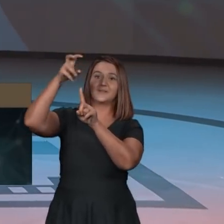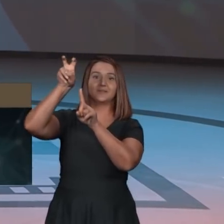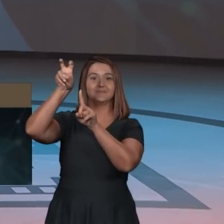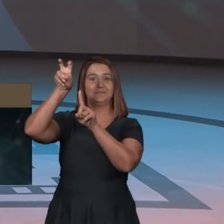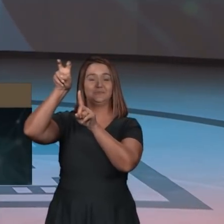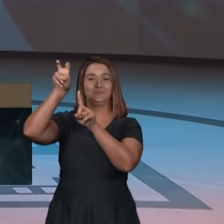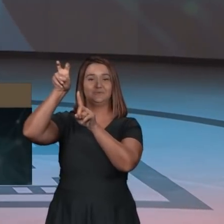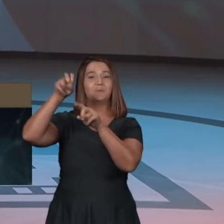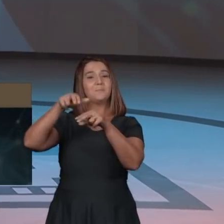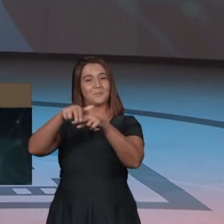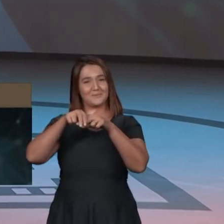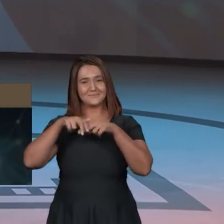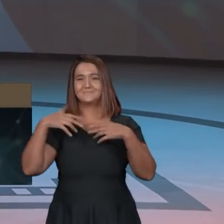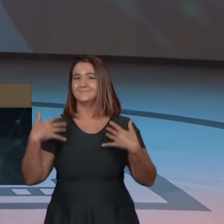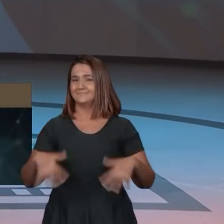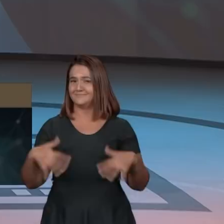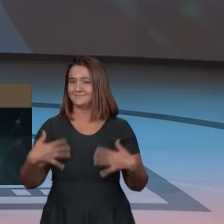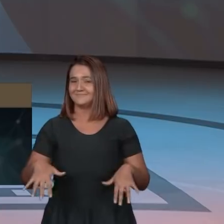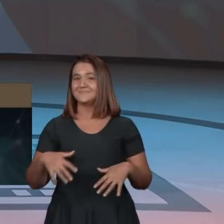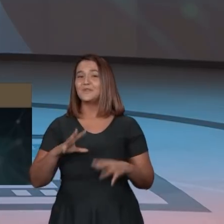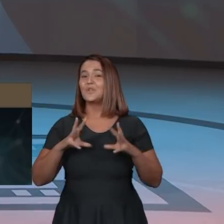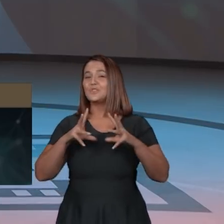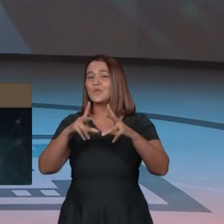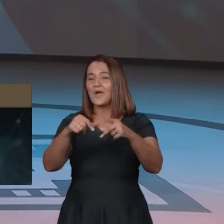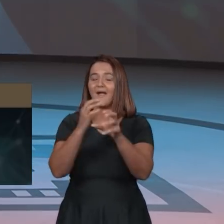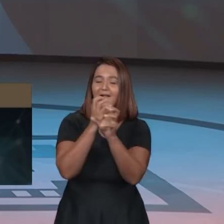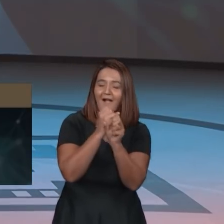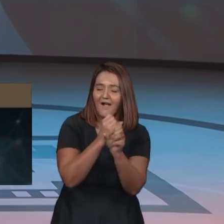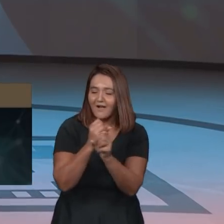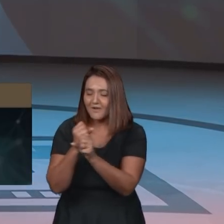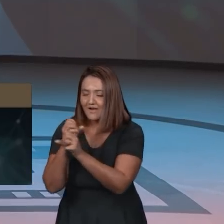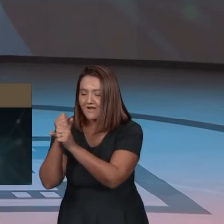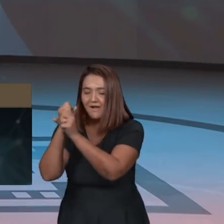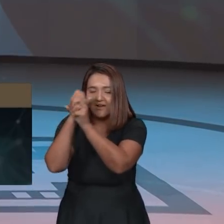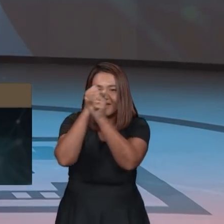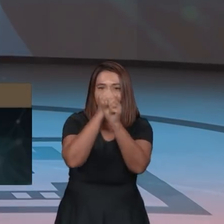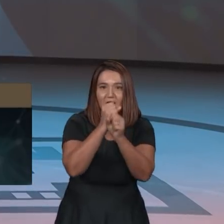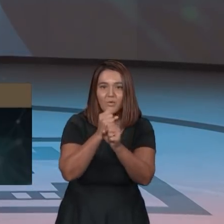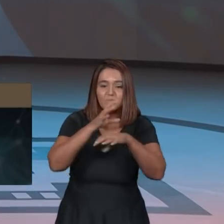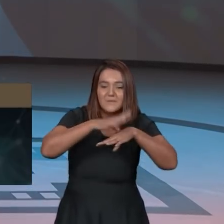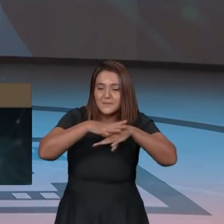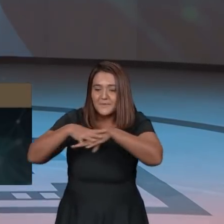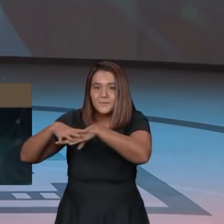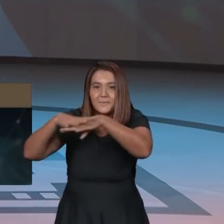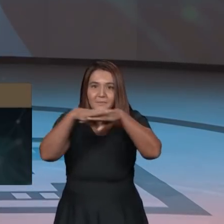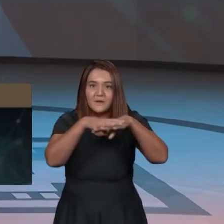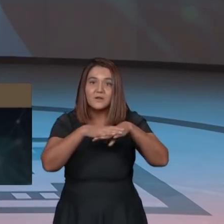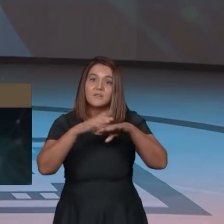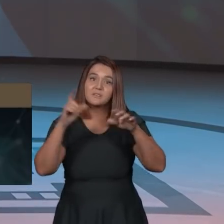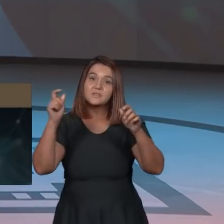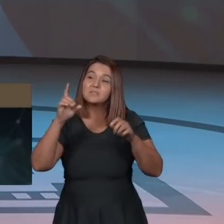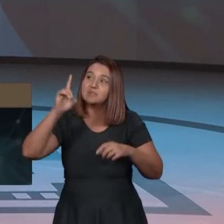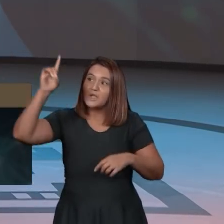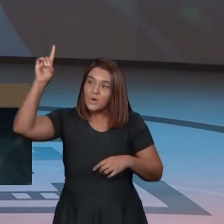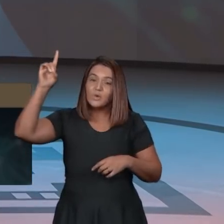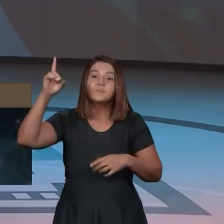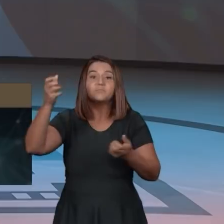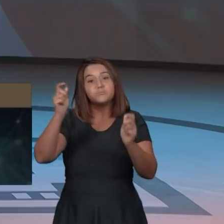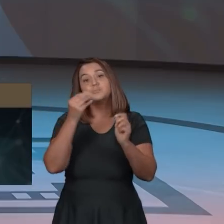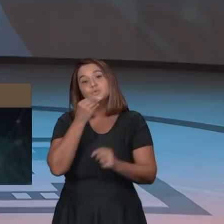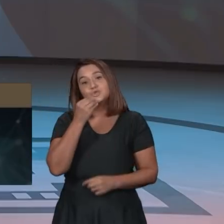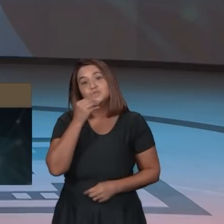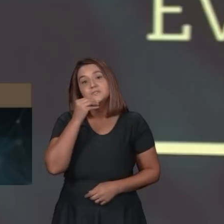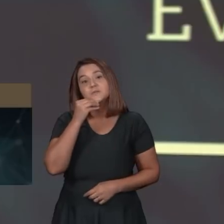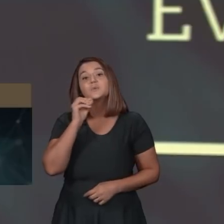posso dizer que de todas as chances quase infinitas que Deus tinha de criar várias pessoas, Ele escolheu